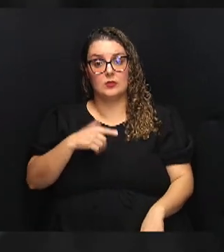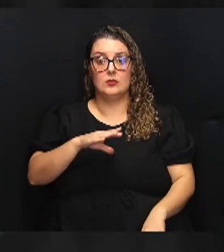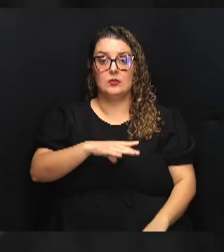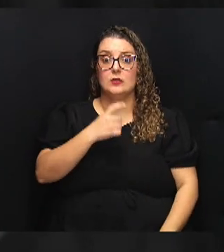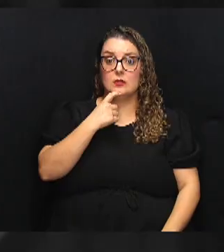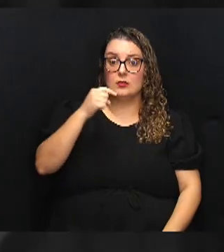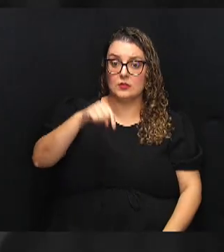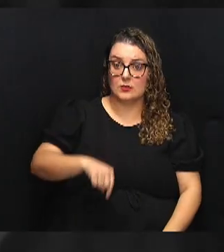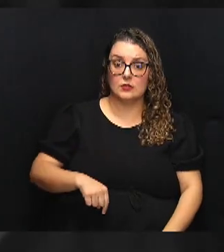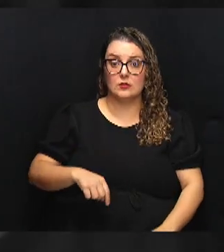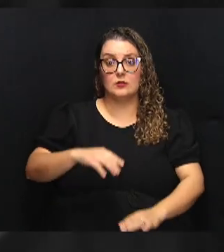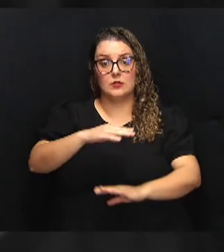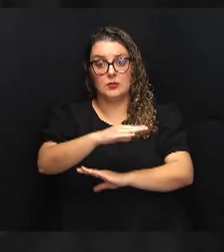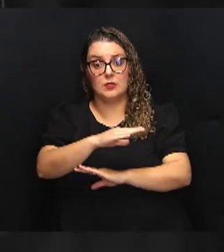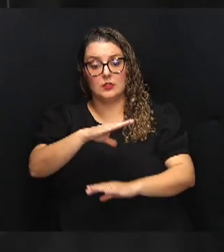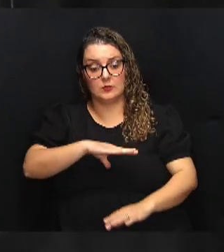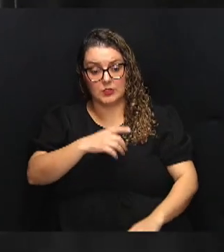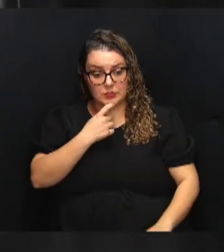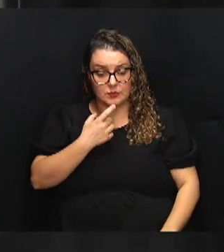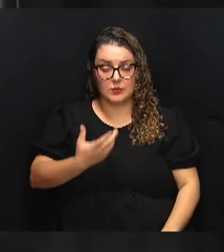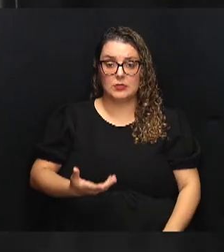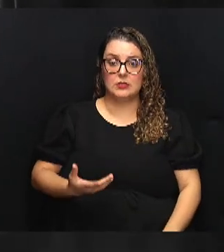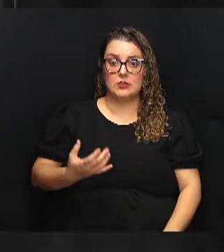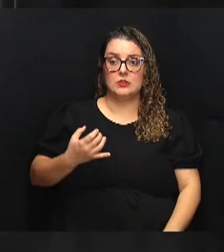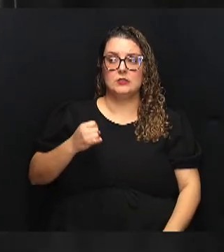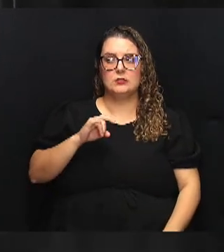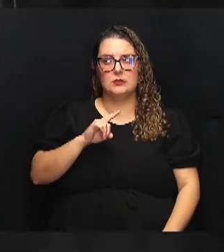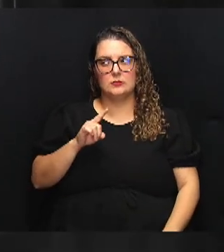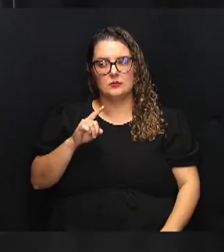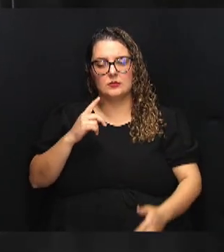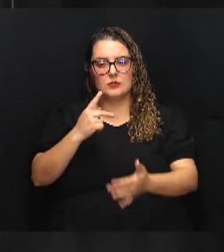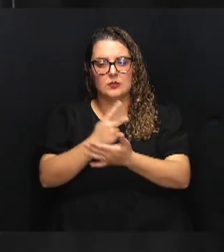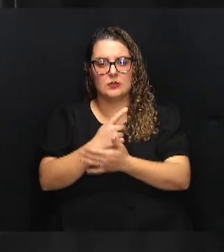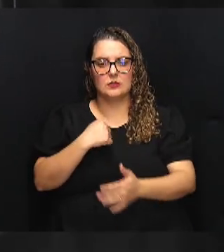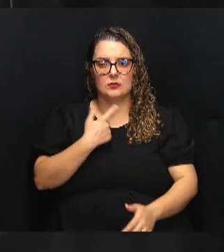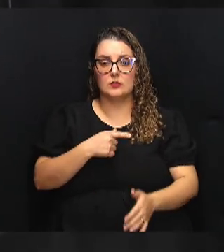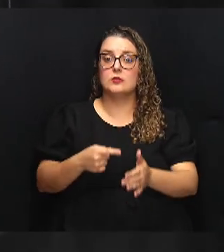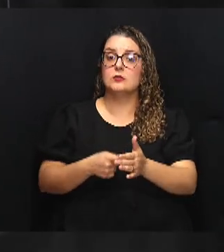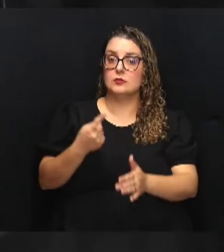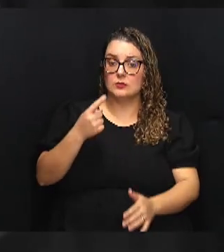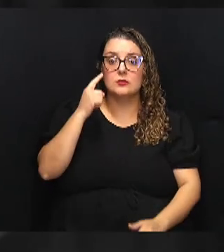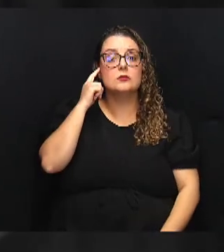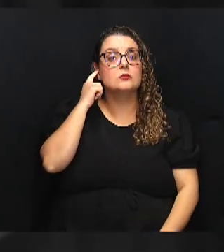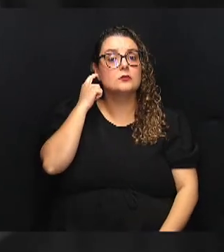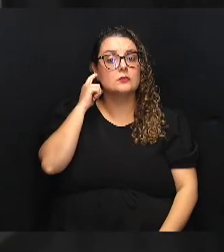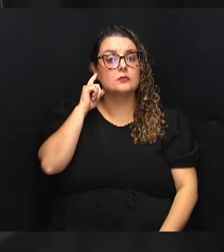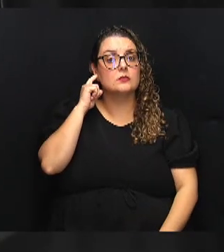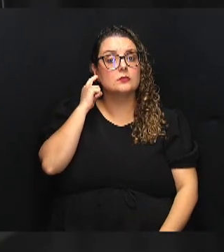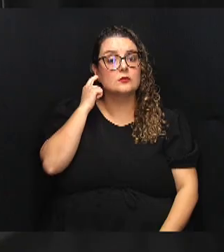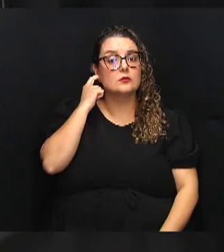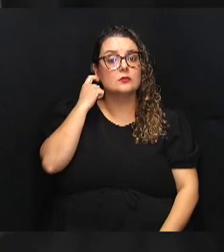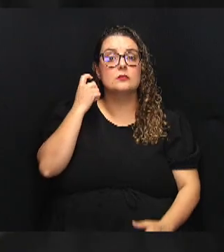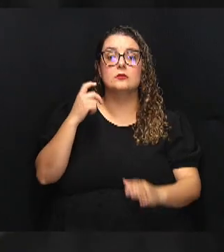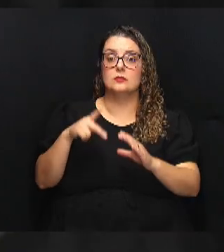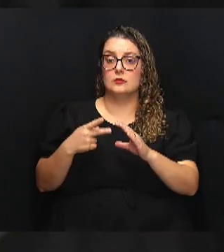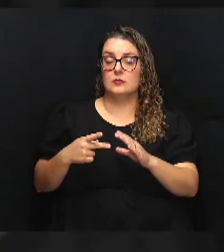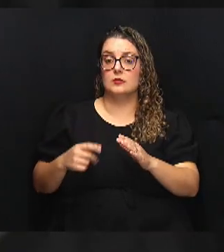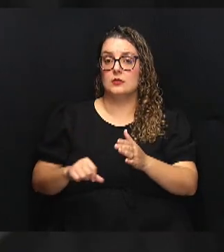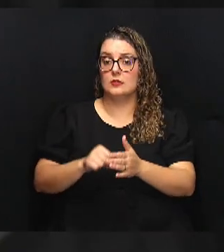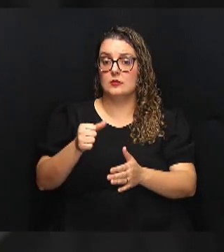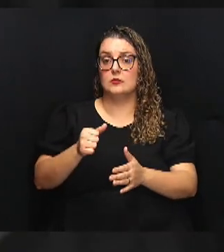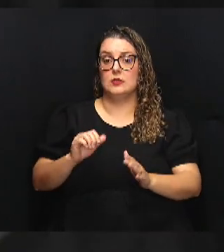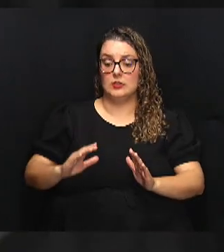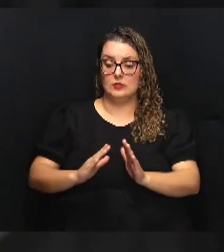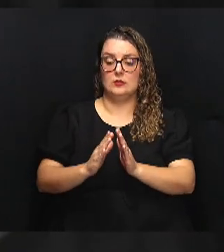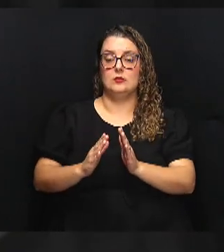gente está na Câmara Municipal. Então, se eu não me engano, nós somos pioneiros, né? A Câmara Municipal é pioneira nessa